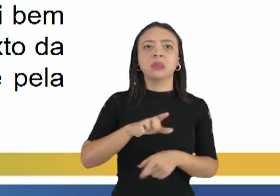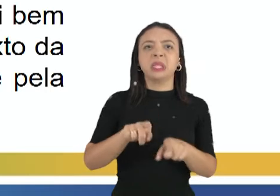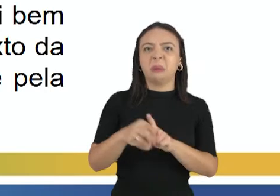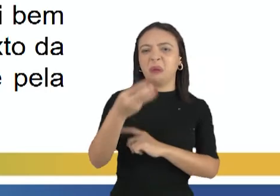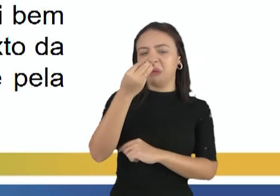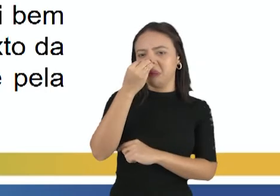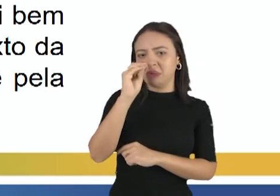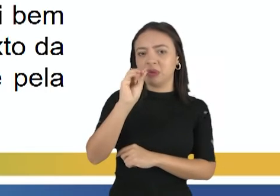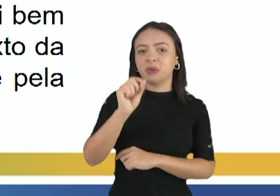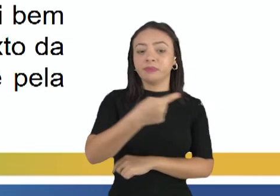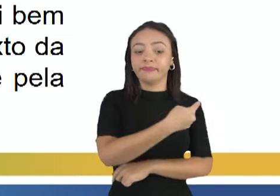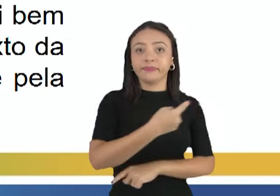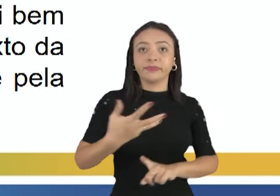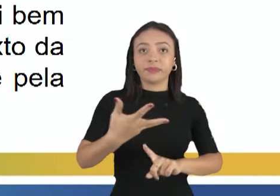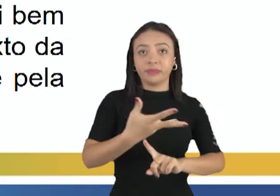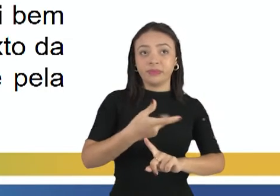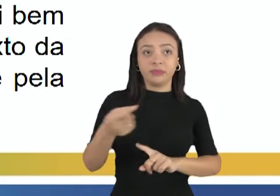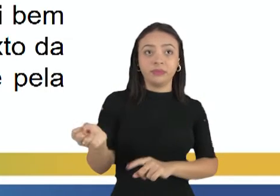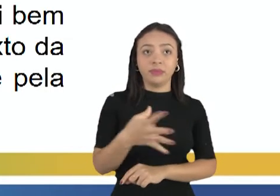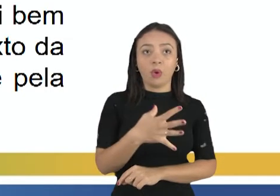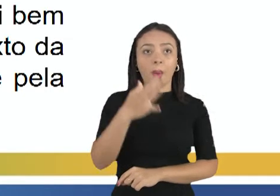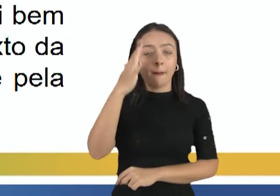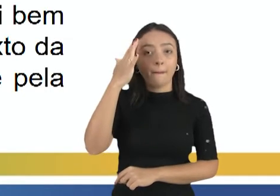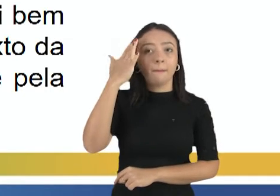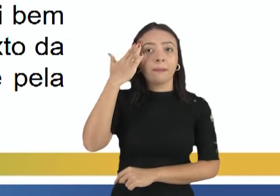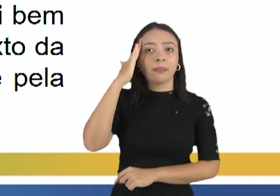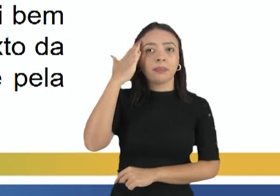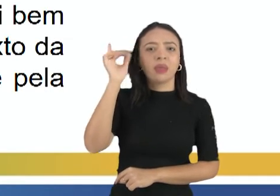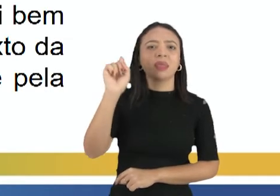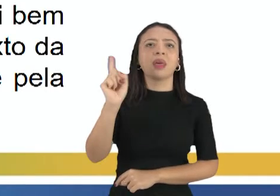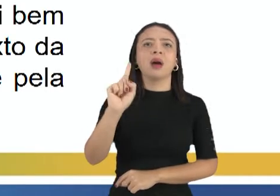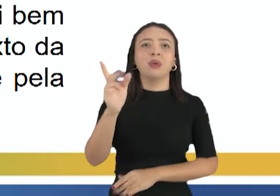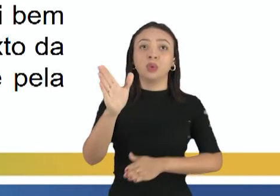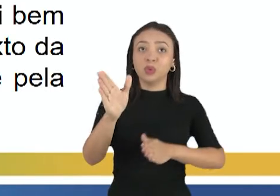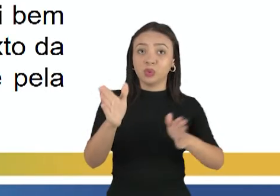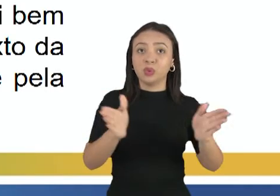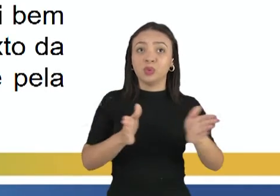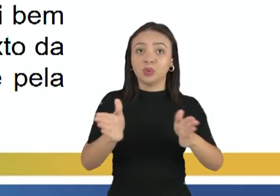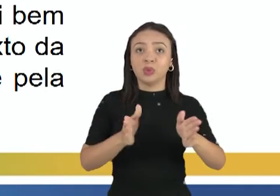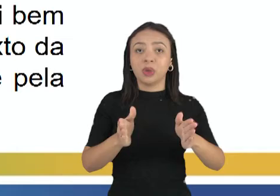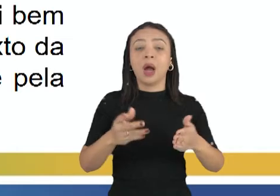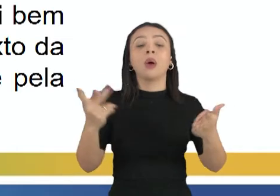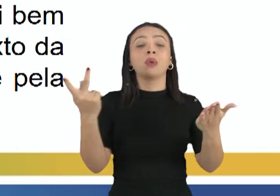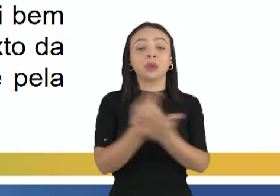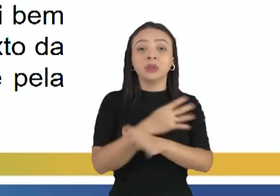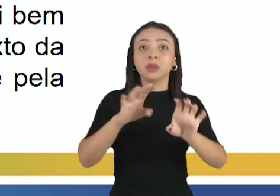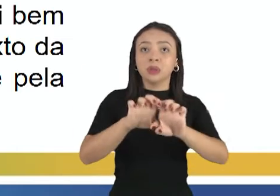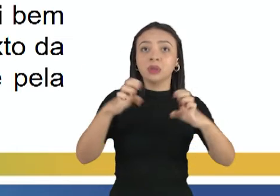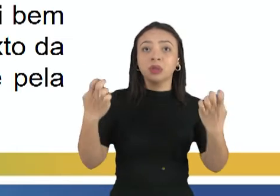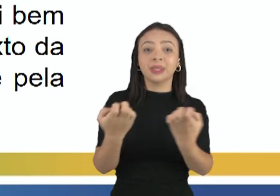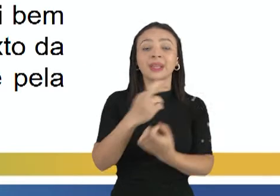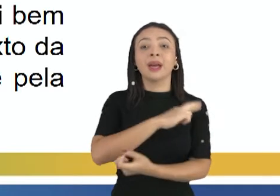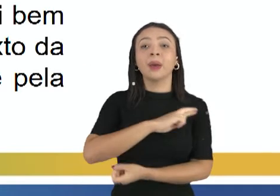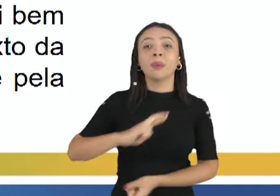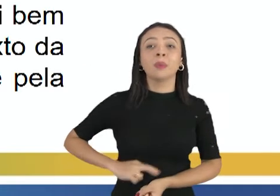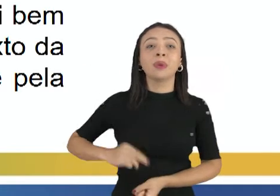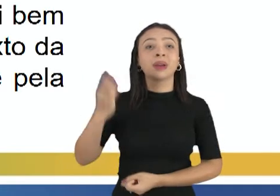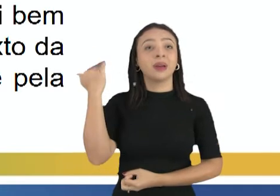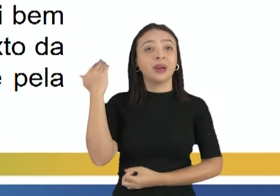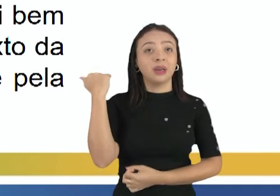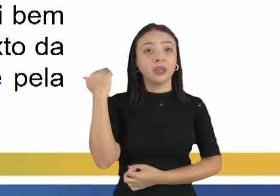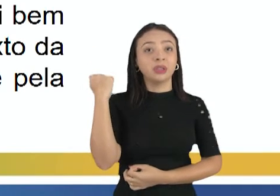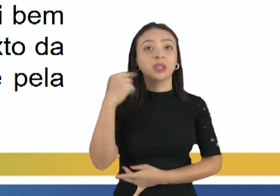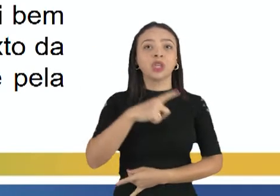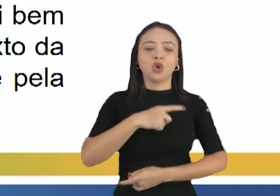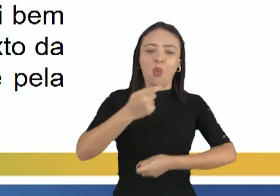a semana não foi bem entendida em sua época. Esse evento ocorreu no contexto da República Velha, controlada